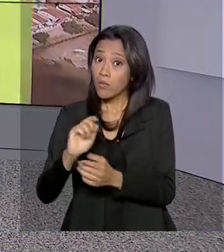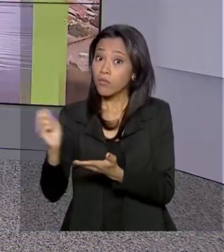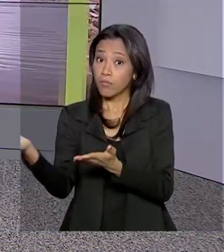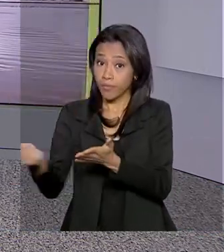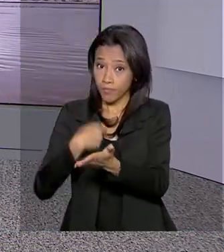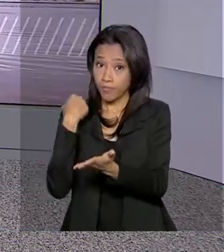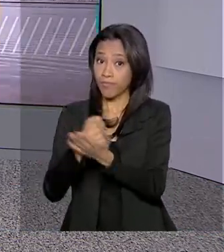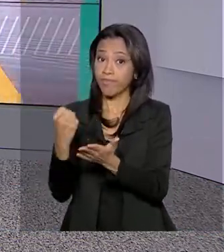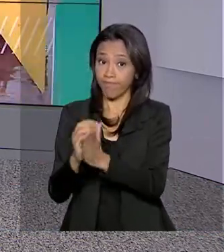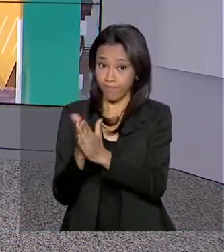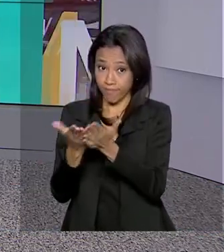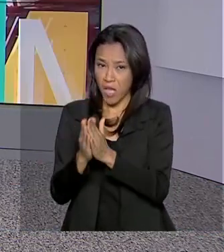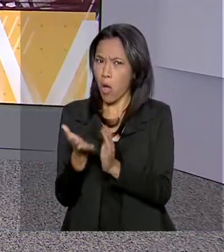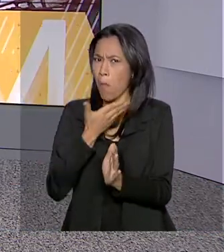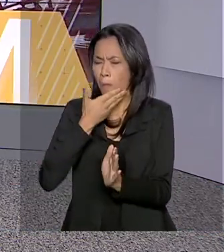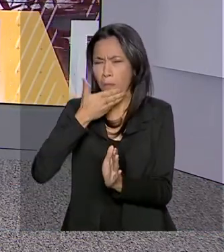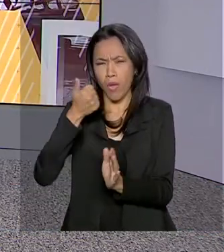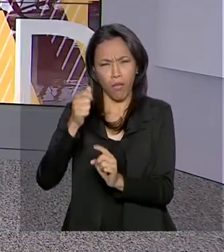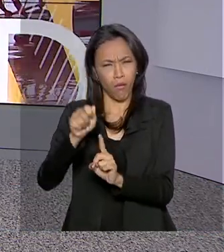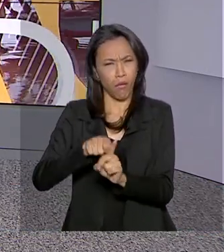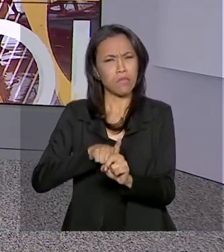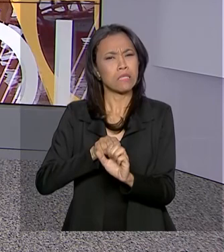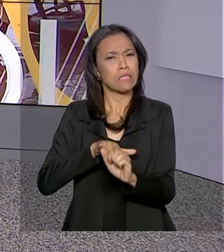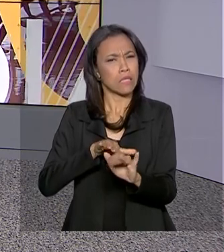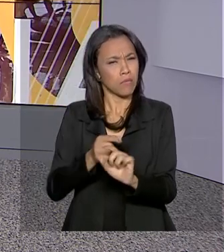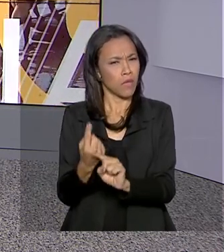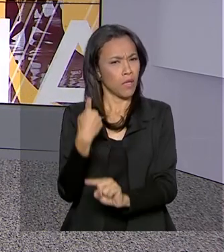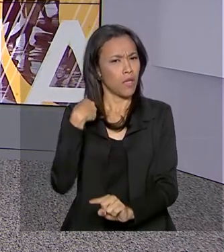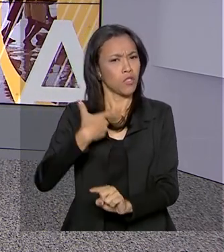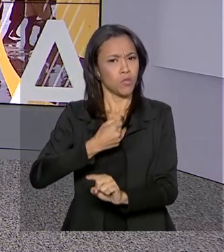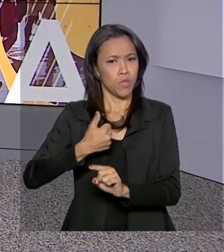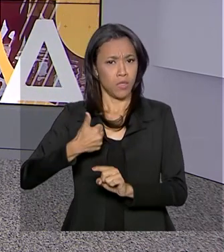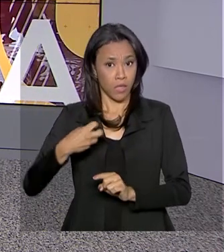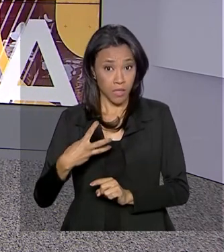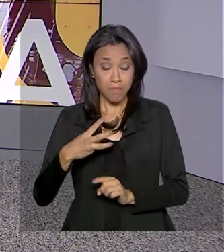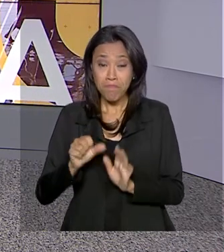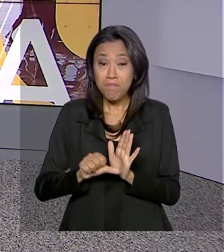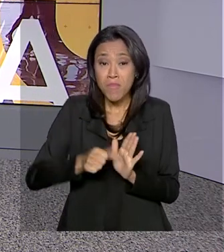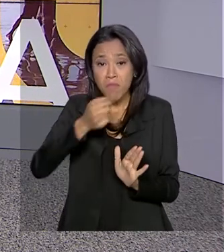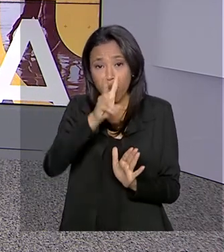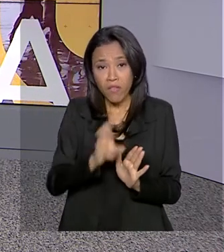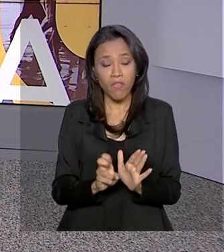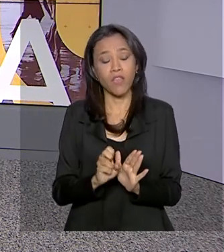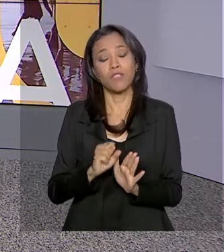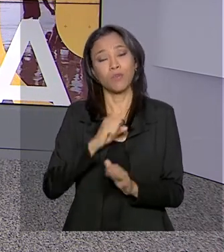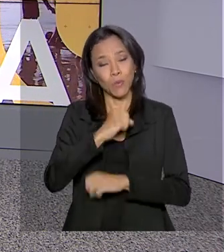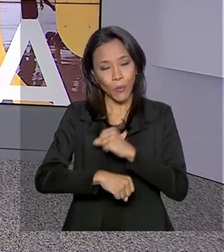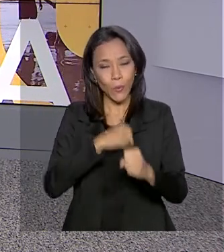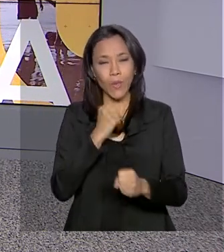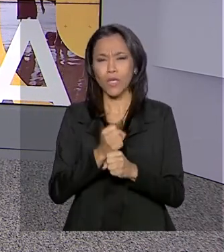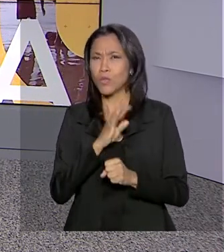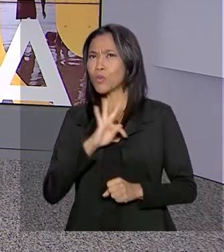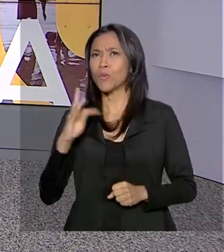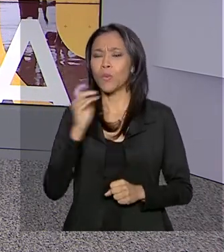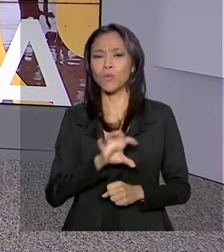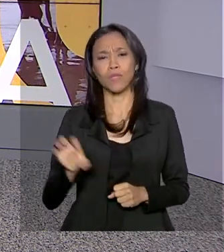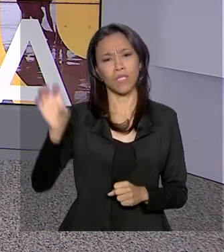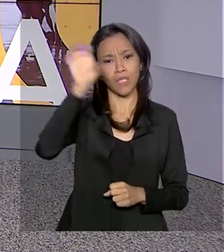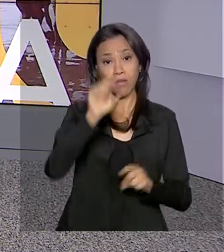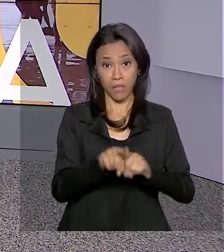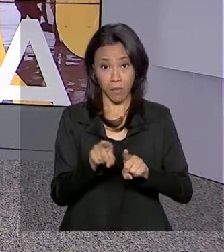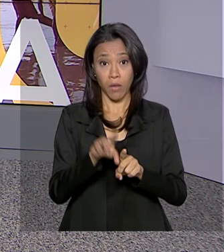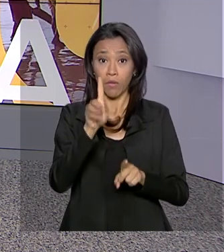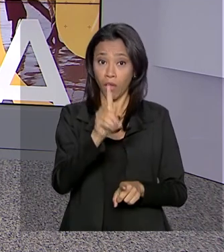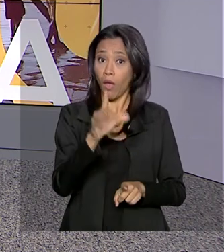setembro desde 2013. E foi a primeira vez no ano que todos os estados e o Distrito Federal apresentaram